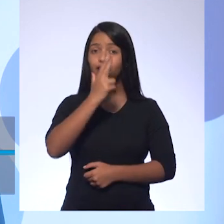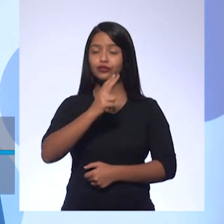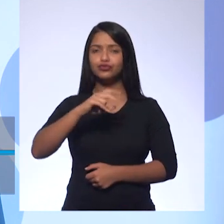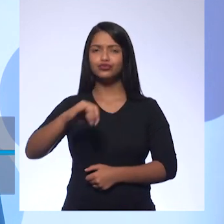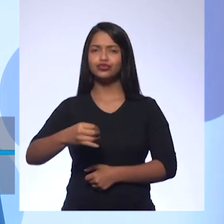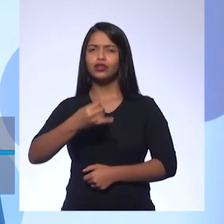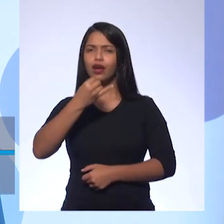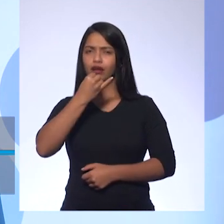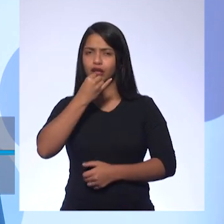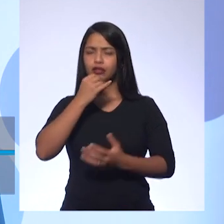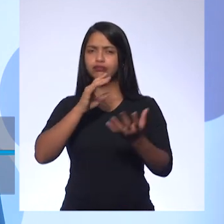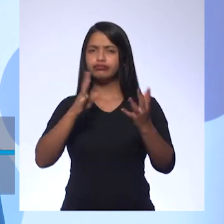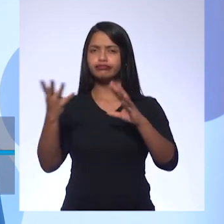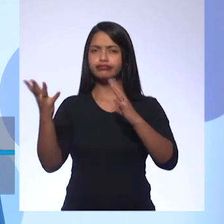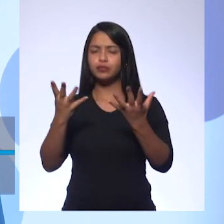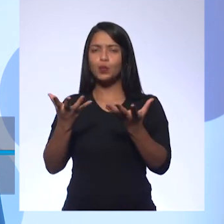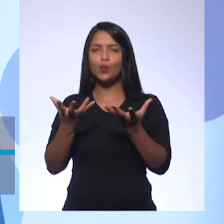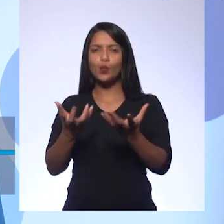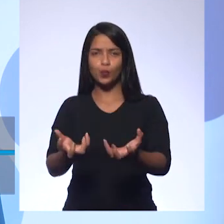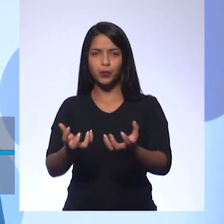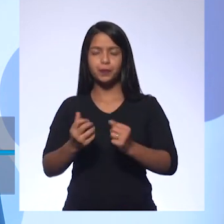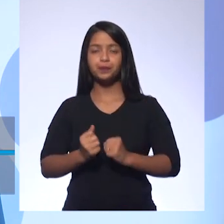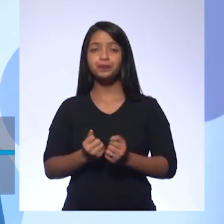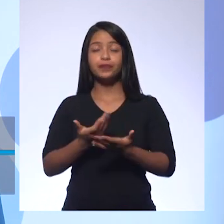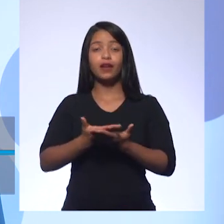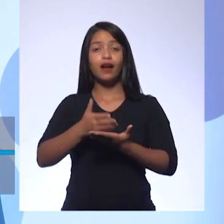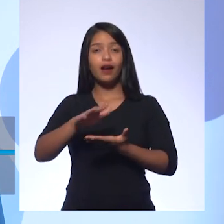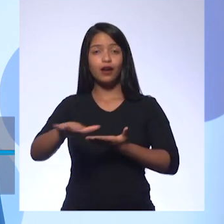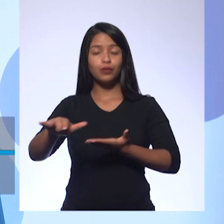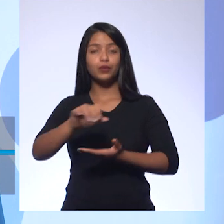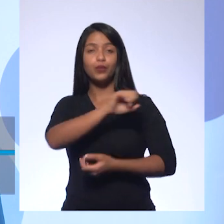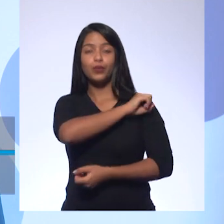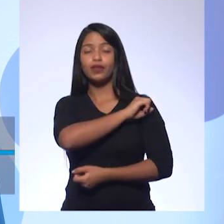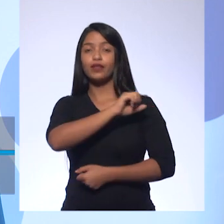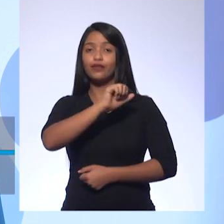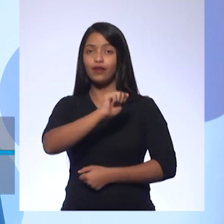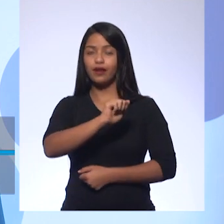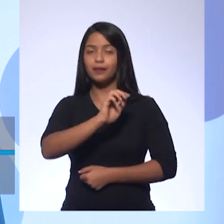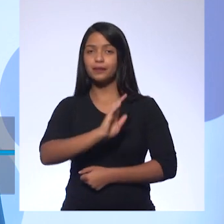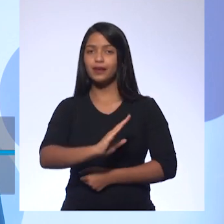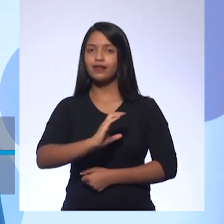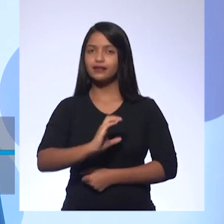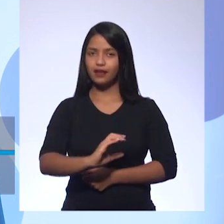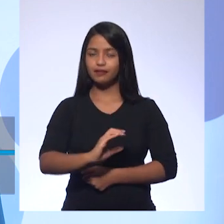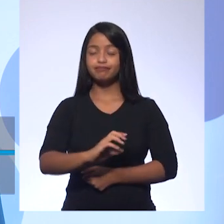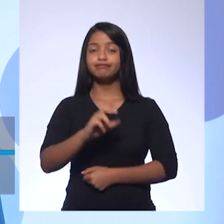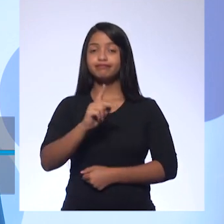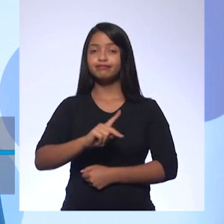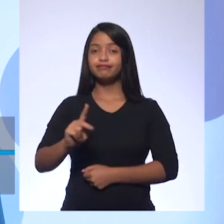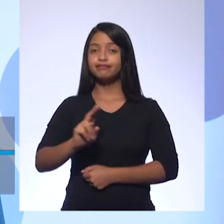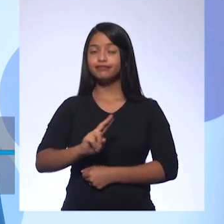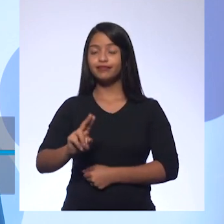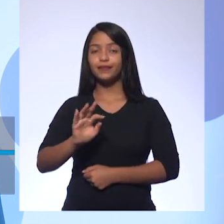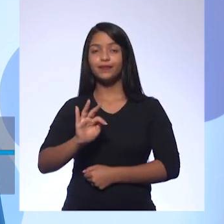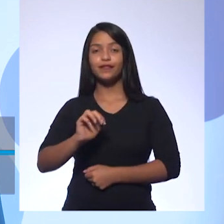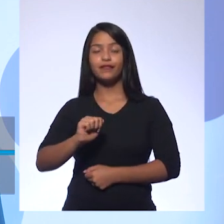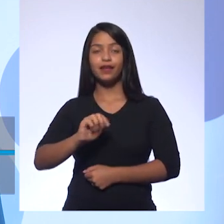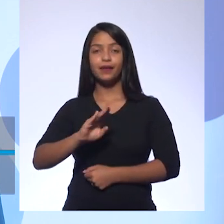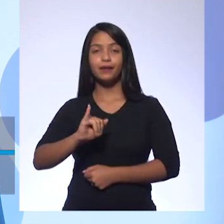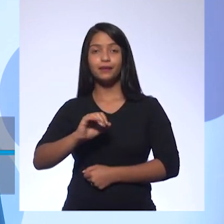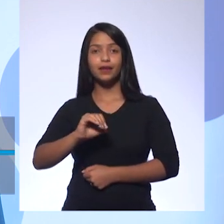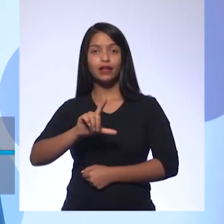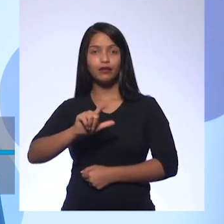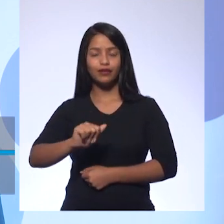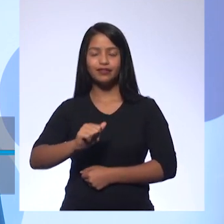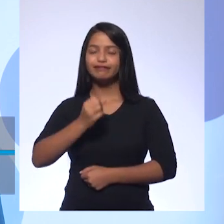seco. Tem aluno aí do oitavo A, B e C participando. São alunos aí da professora Fabiola. Bom dia para vocês aí,